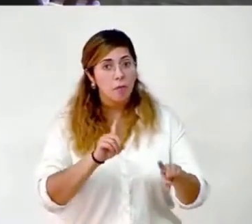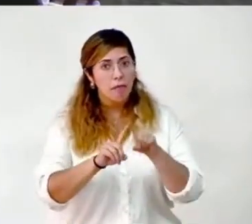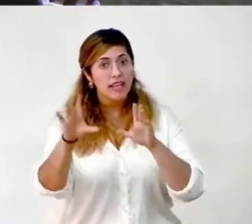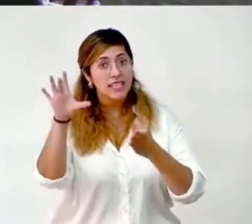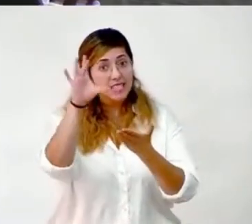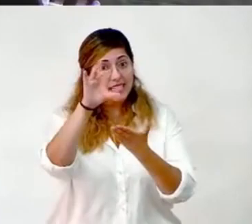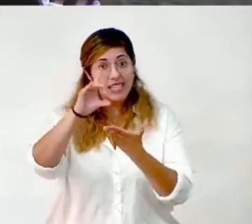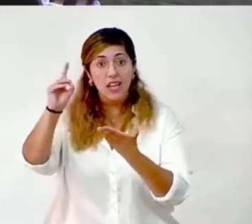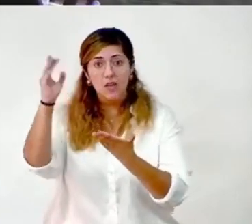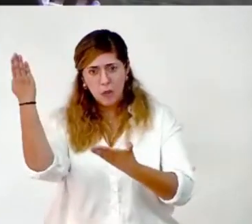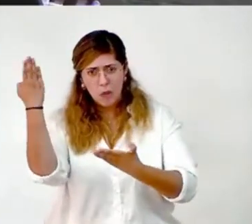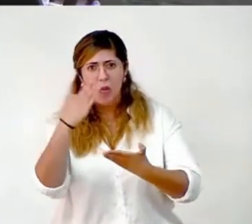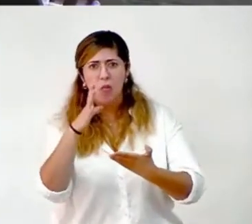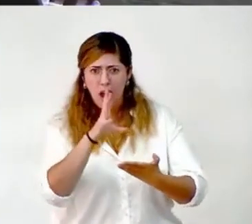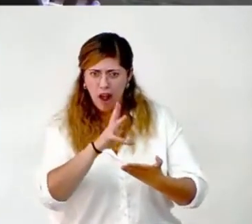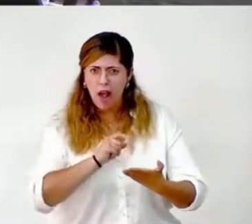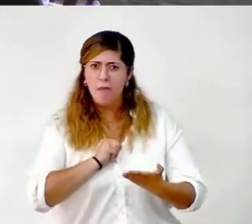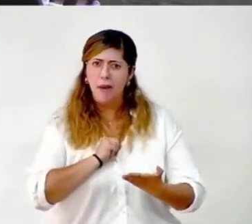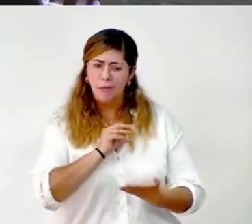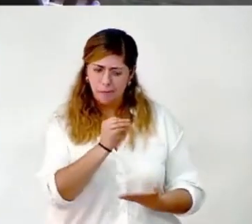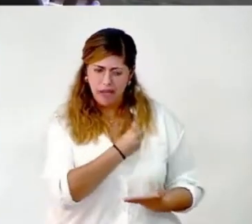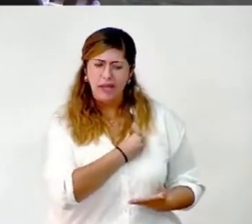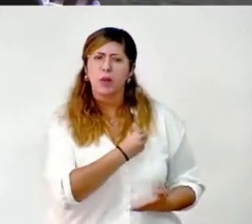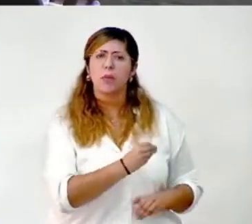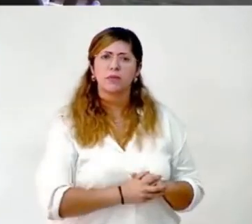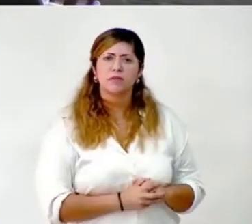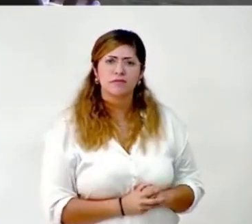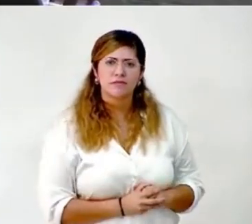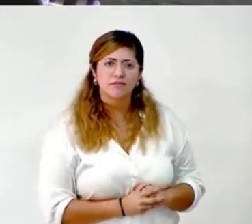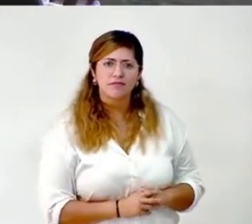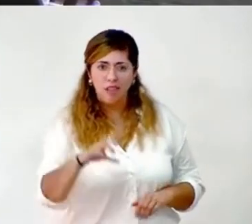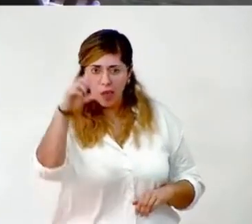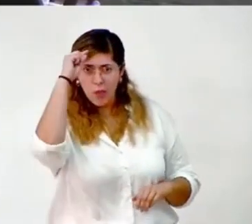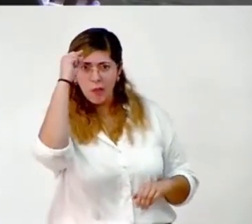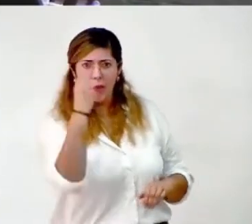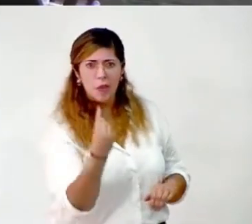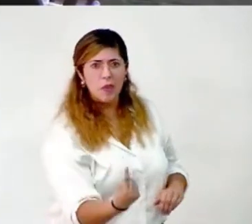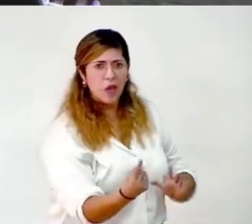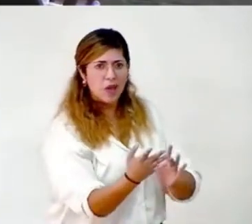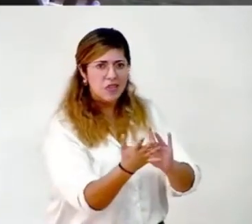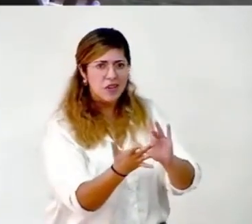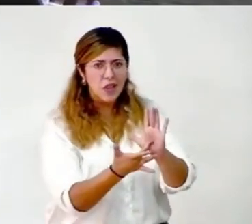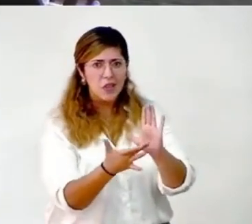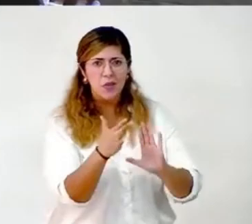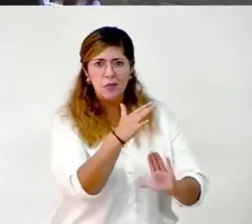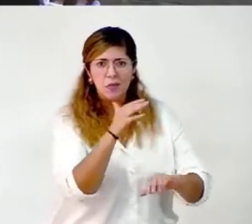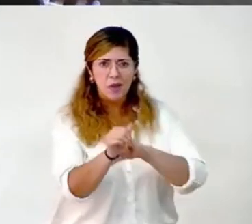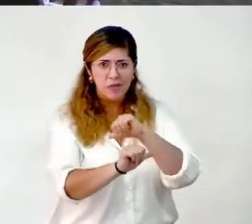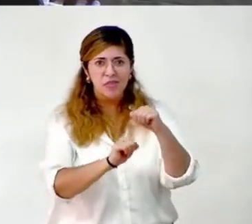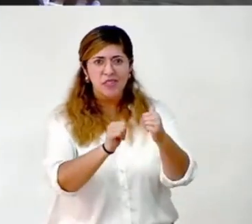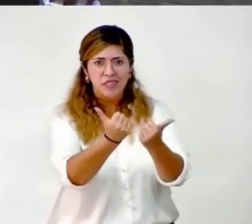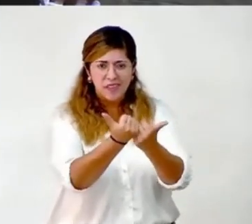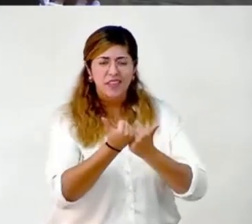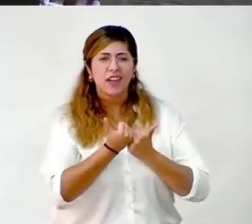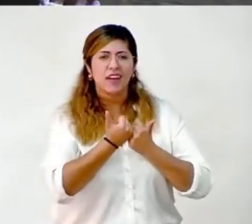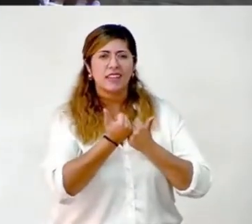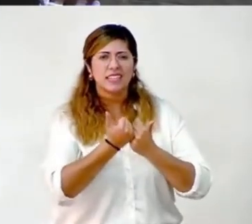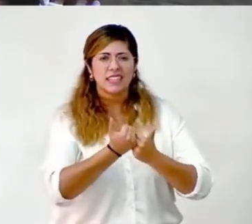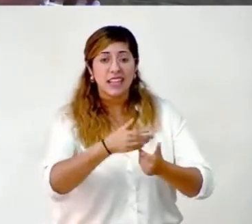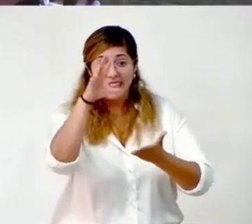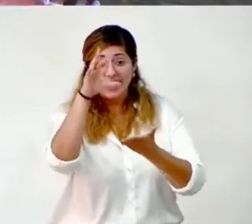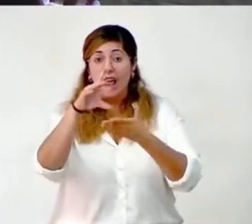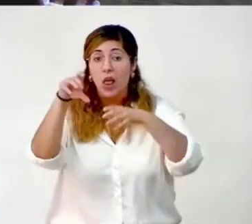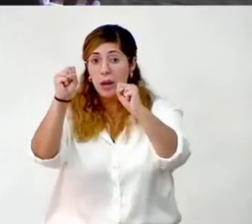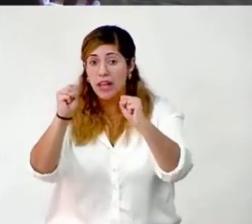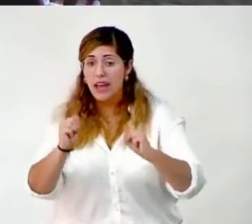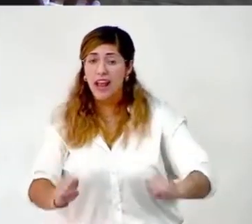provou que ama pecadores. Enviando o seu Filho para morrer na cruz do Calvário, Deus poderia destruir